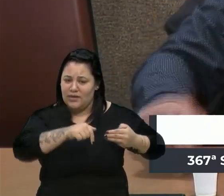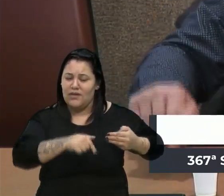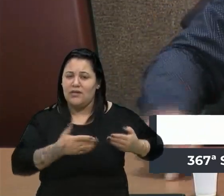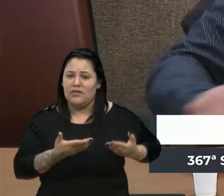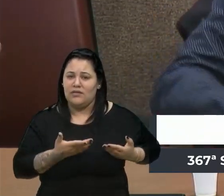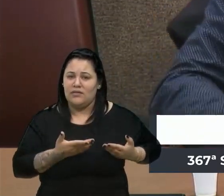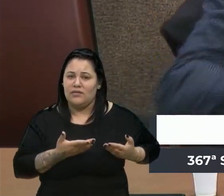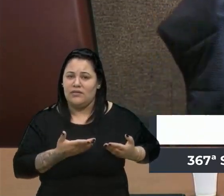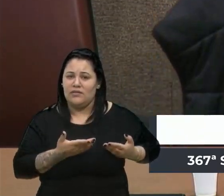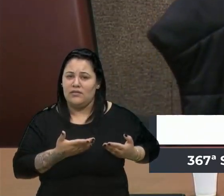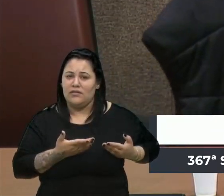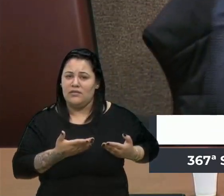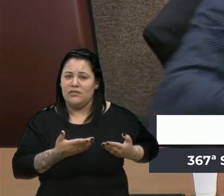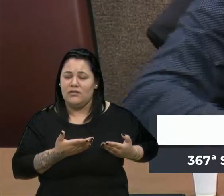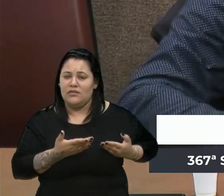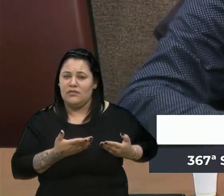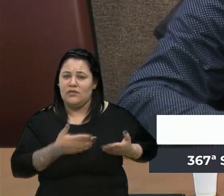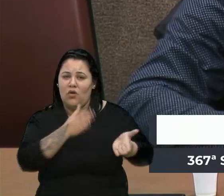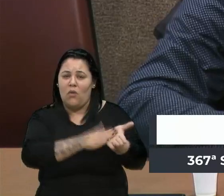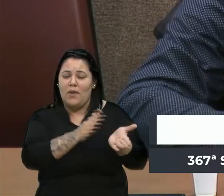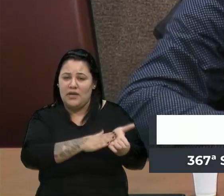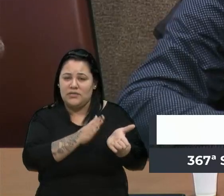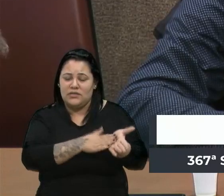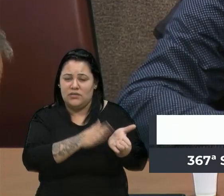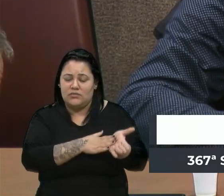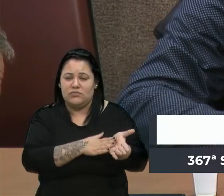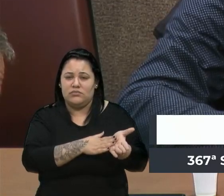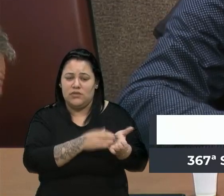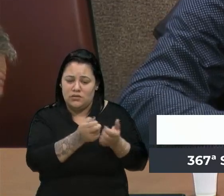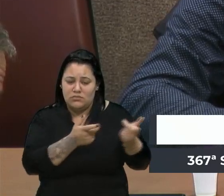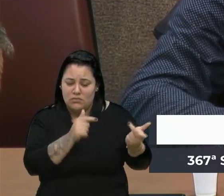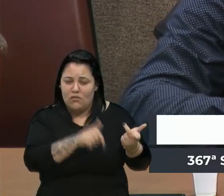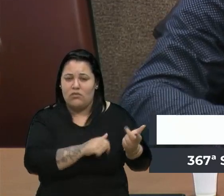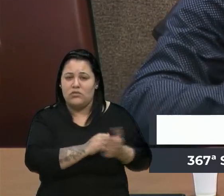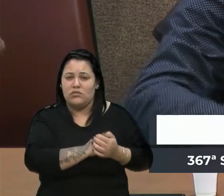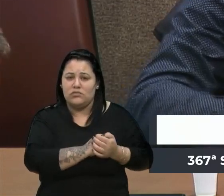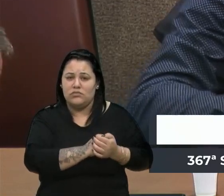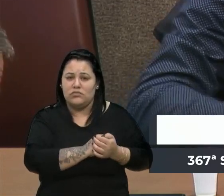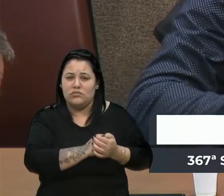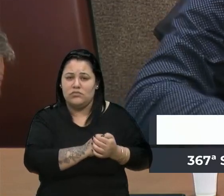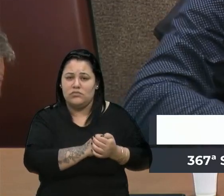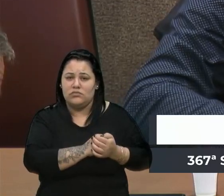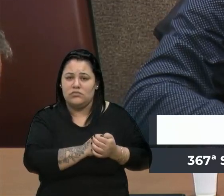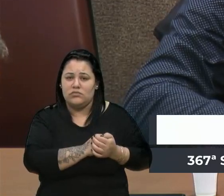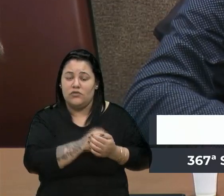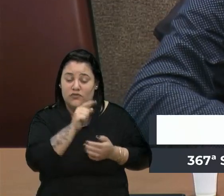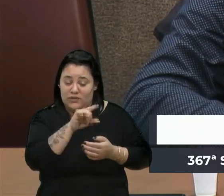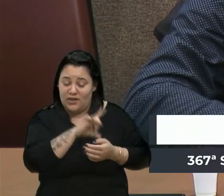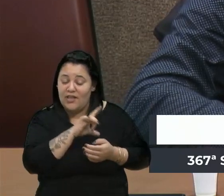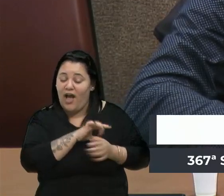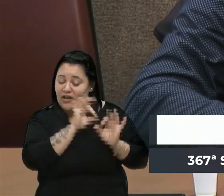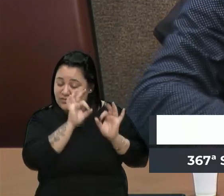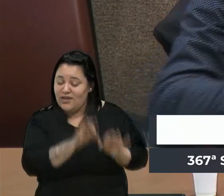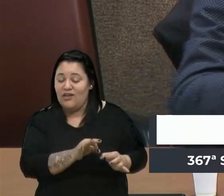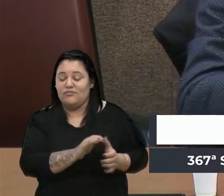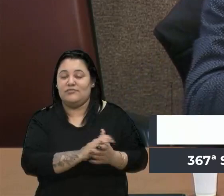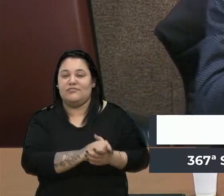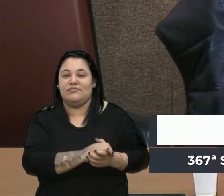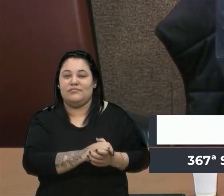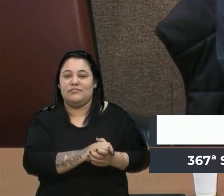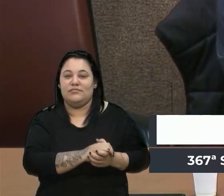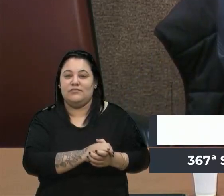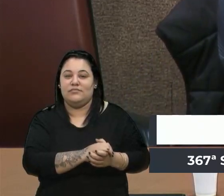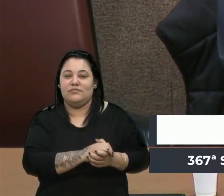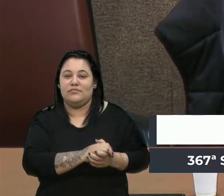aos deputados, cobrando esse tipo de coisa. Uma parte, vereador. O senhor tem razão e está coberto de razão. Porque tem